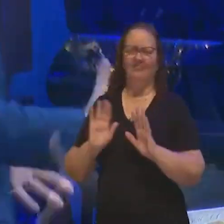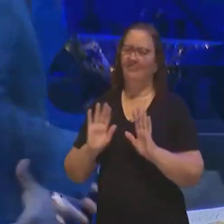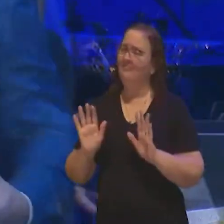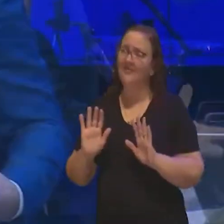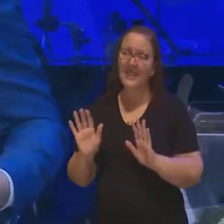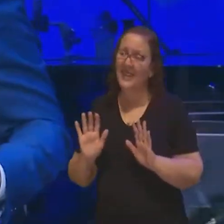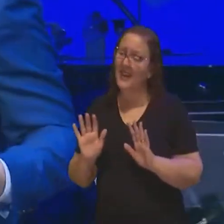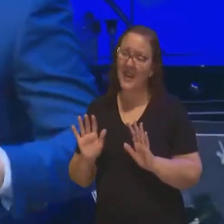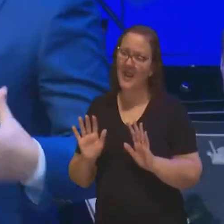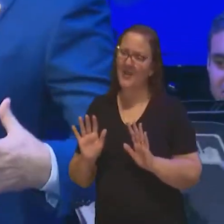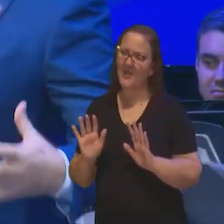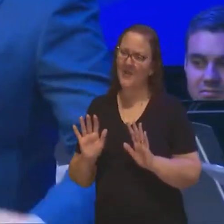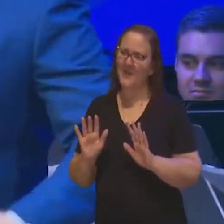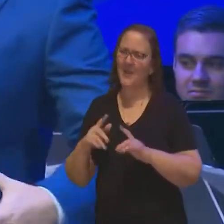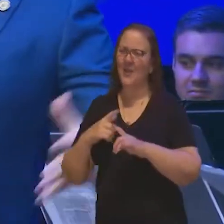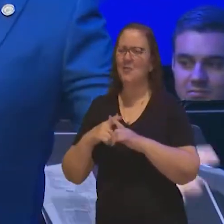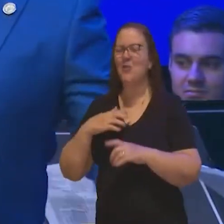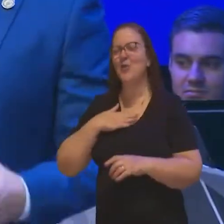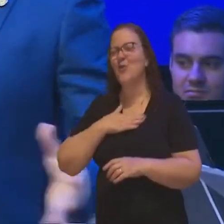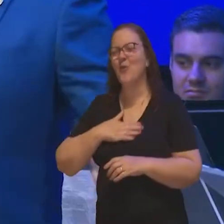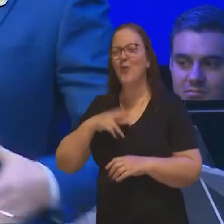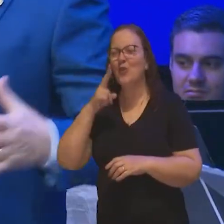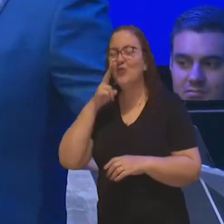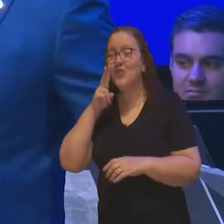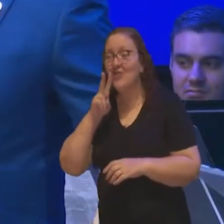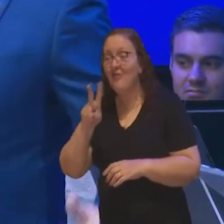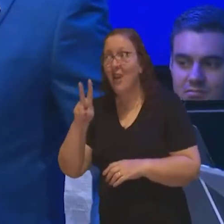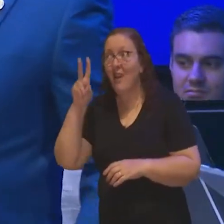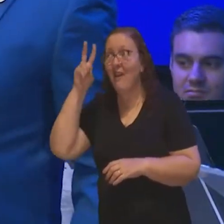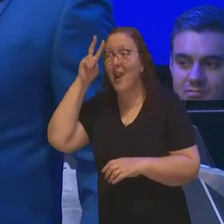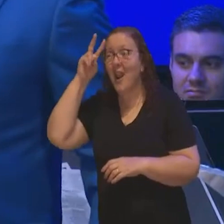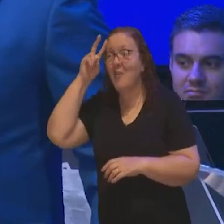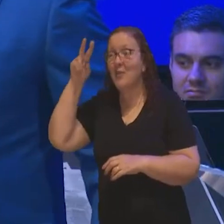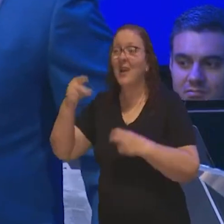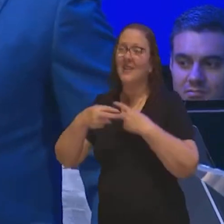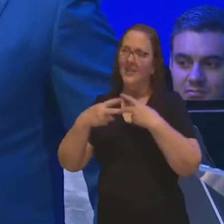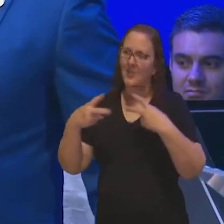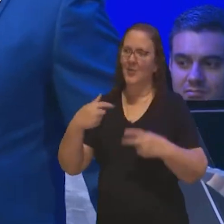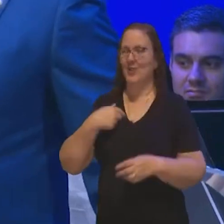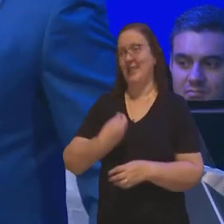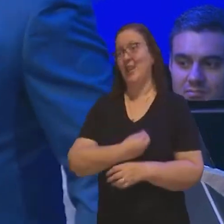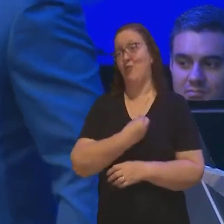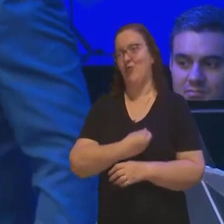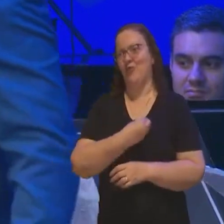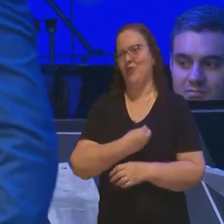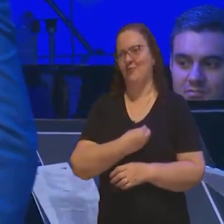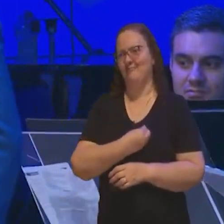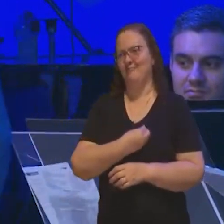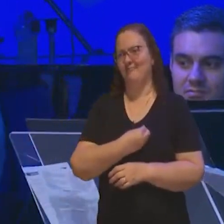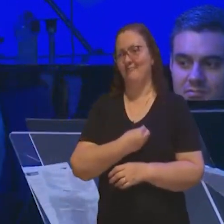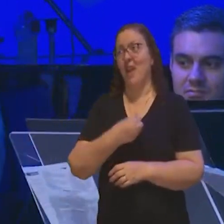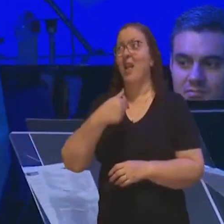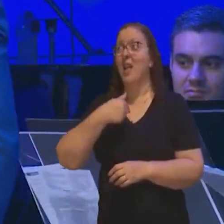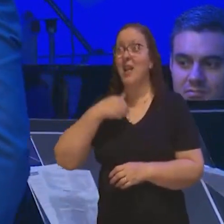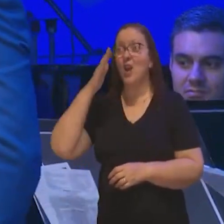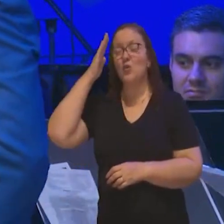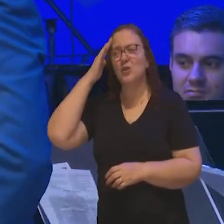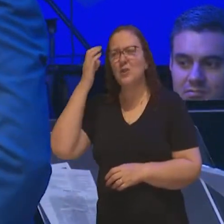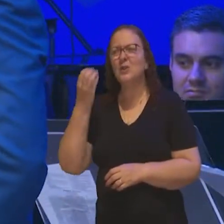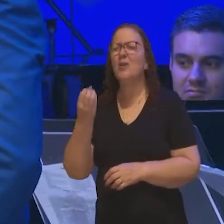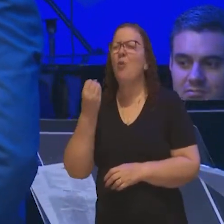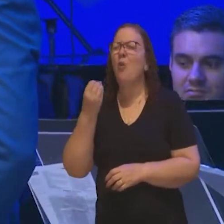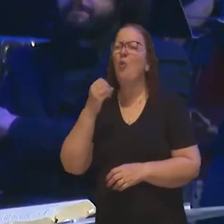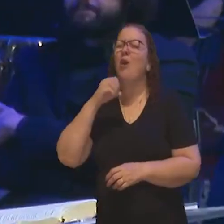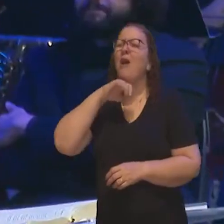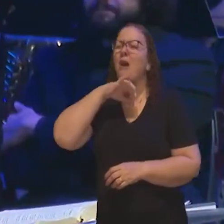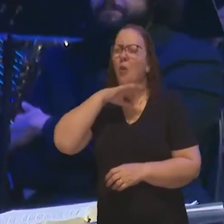estou presente, não é para dizer que eu sou isso, eu sou aquilo, não, é porque eu sei o quanto é ruim você ficar fora de uma fotografia.